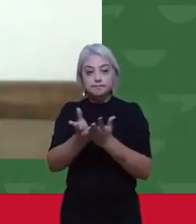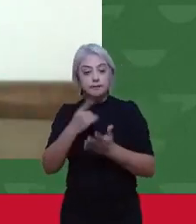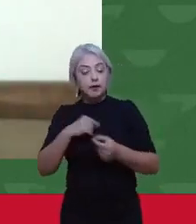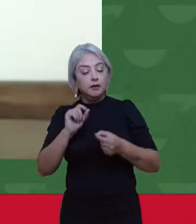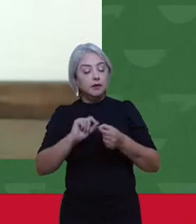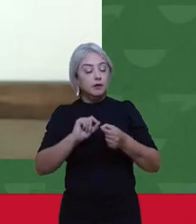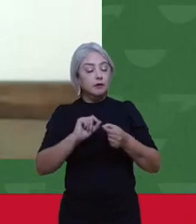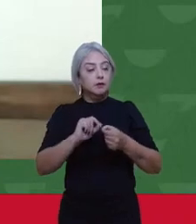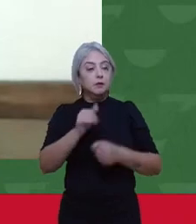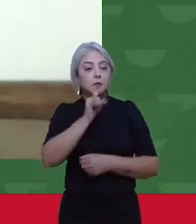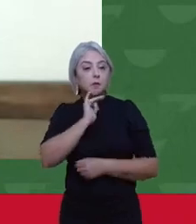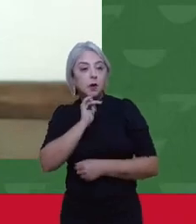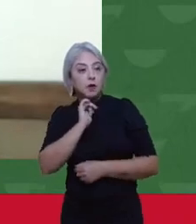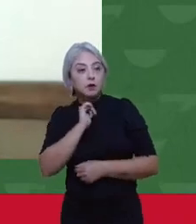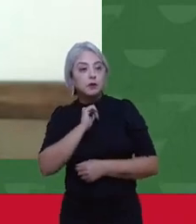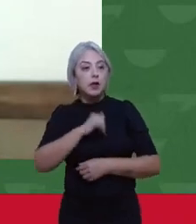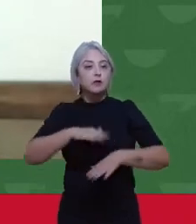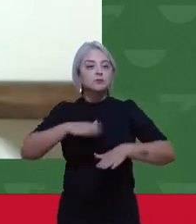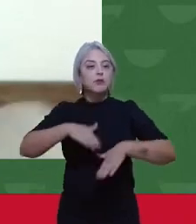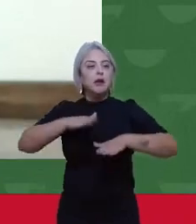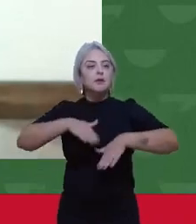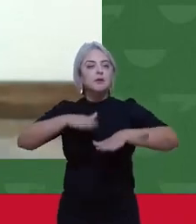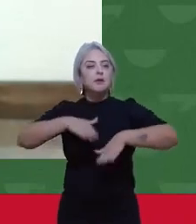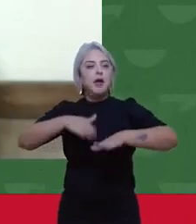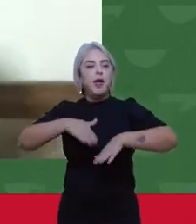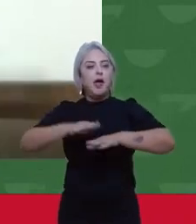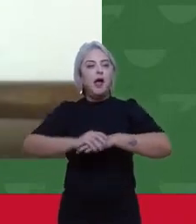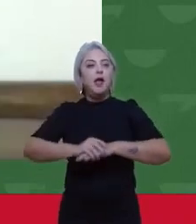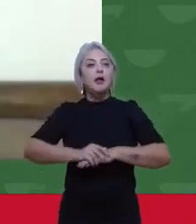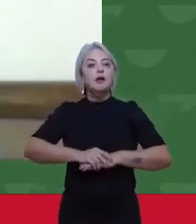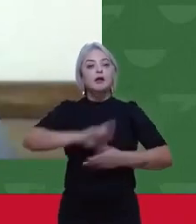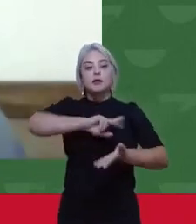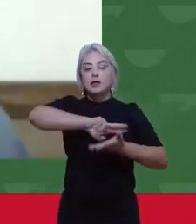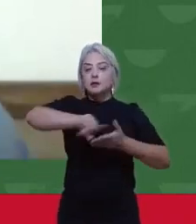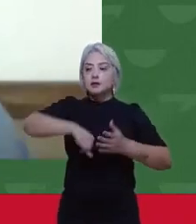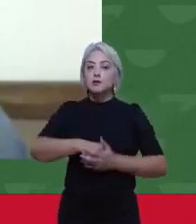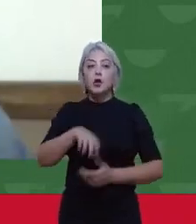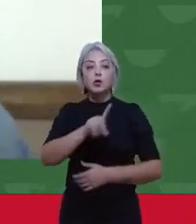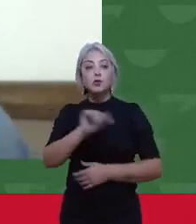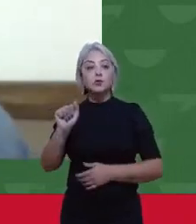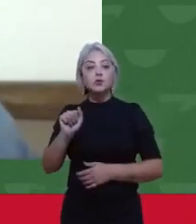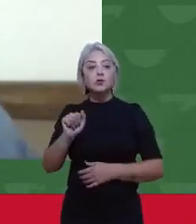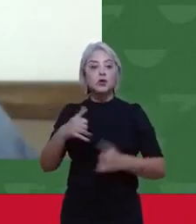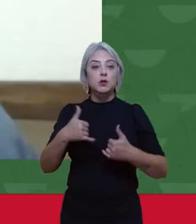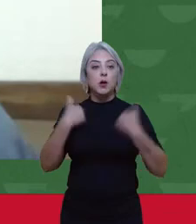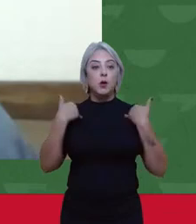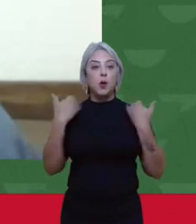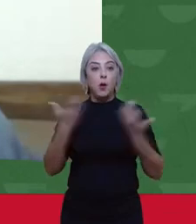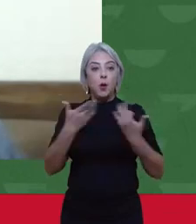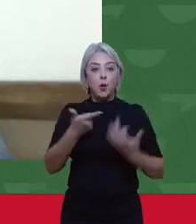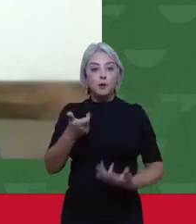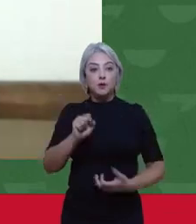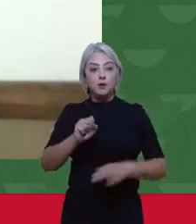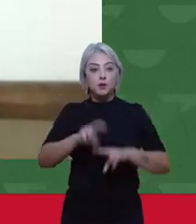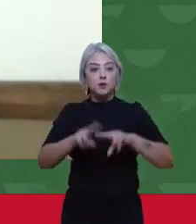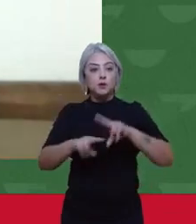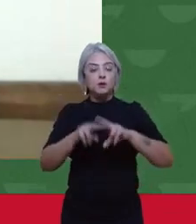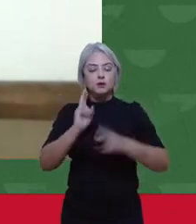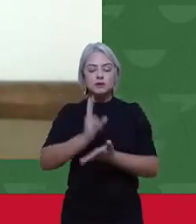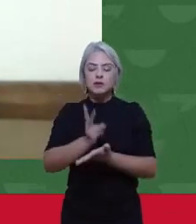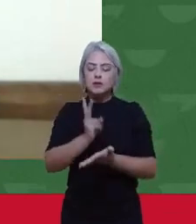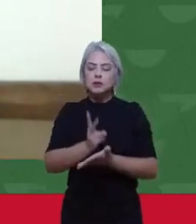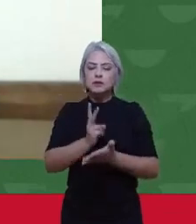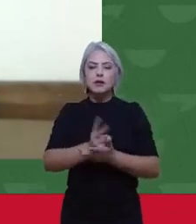realização, por exemplo, das paradas pela diversidade sexual, né, do Dia do Orgulho, que é exatamente o dia de hoje, 28 de junho,